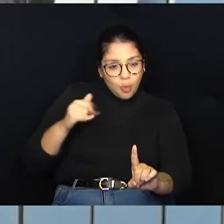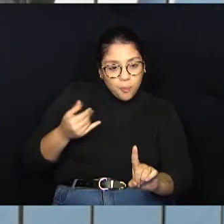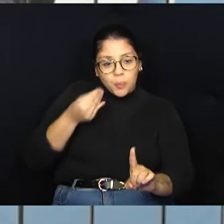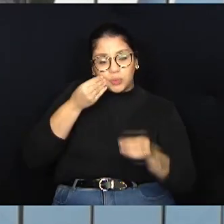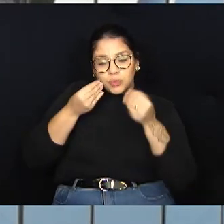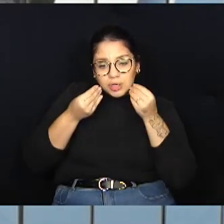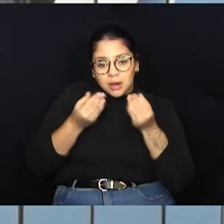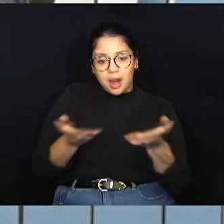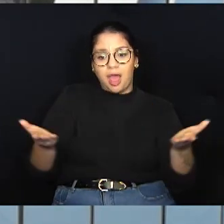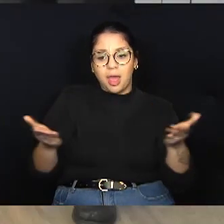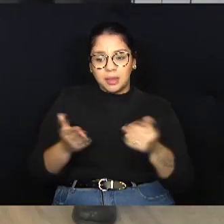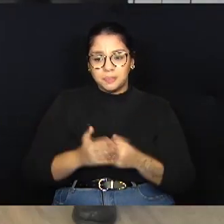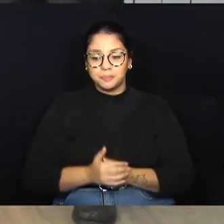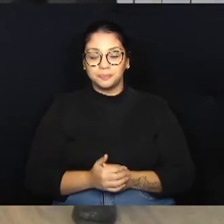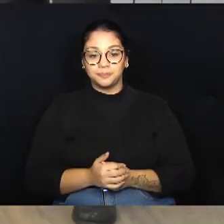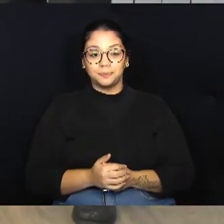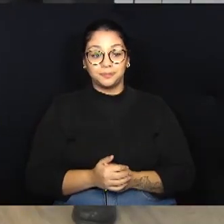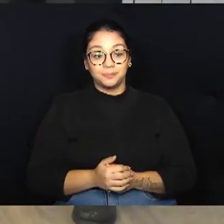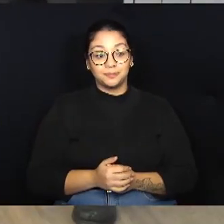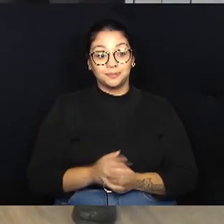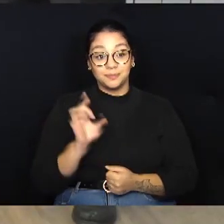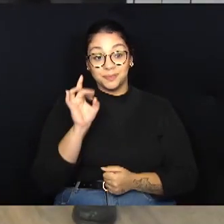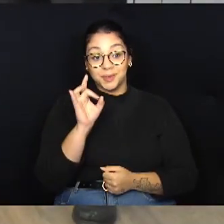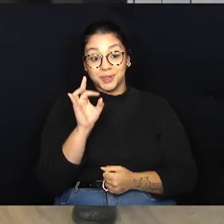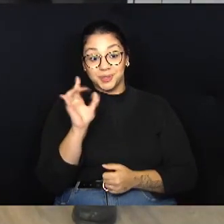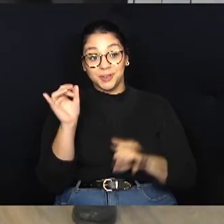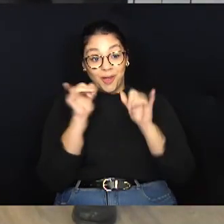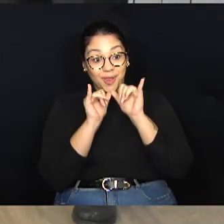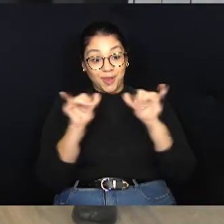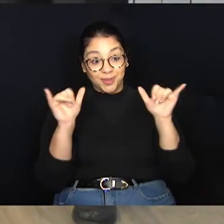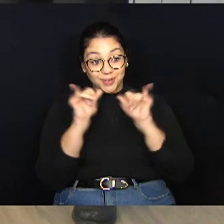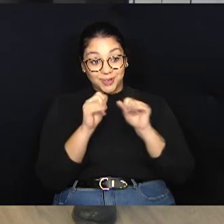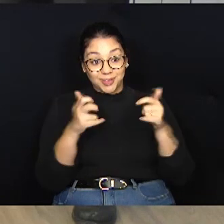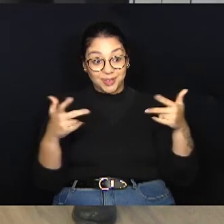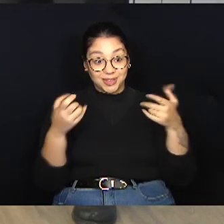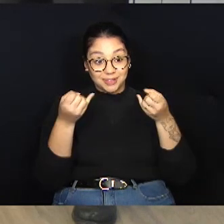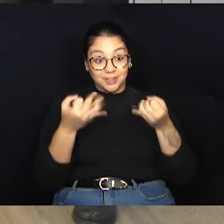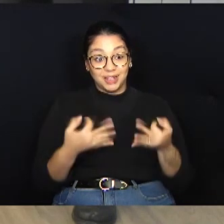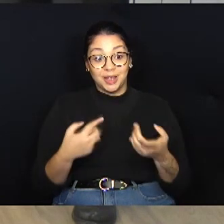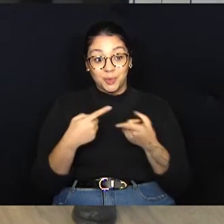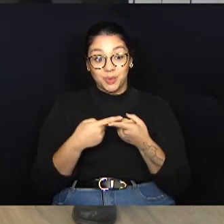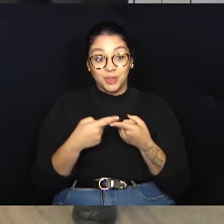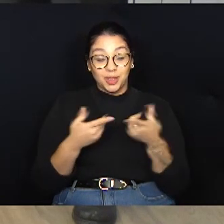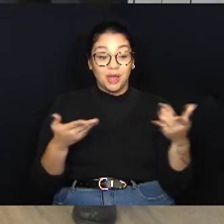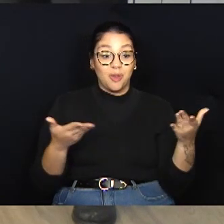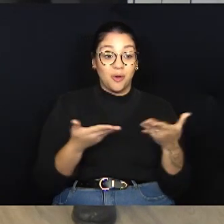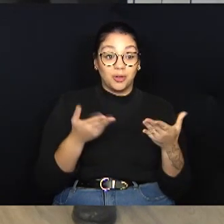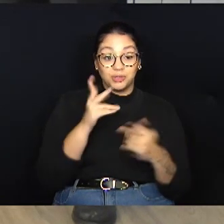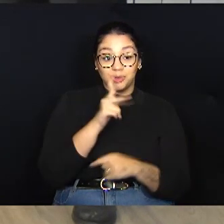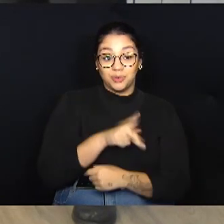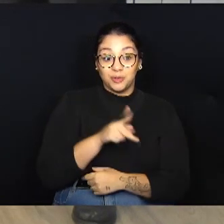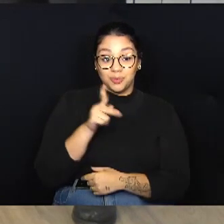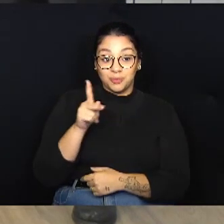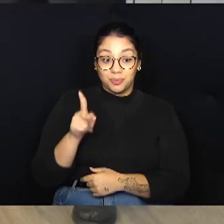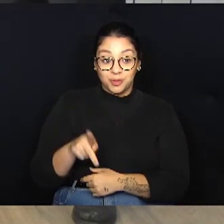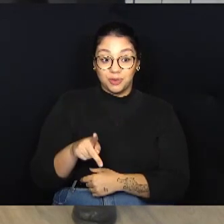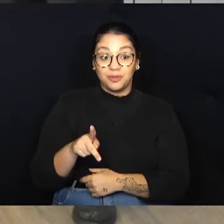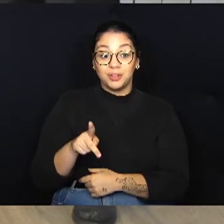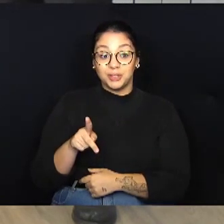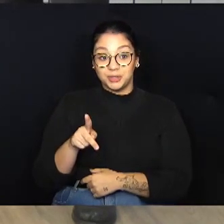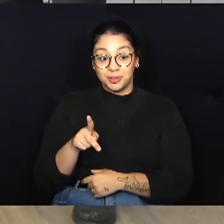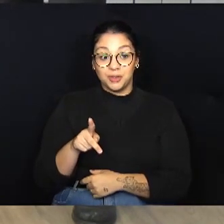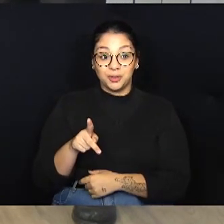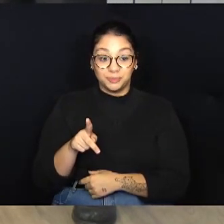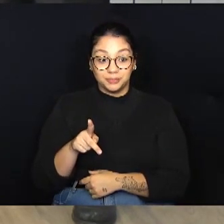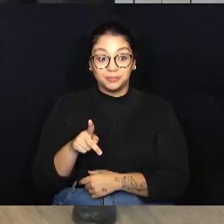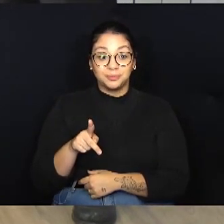oportunidades. Isso foi só um pequeno anúncio do que virá, porque hoje o professor Alberto tem uma gravação no podcast Na Casa